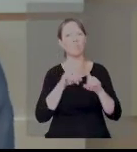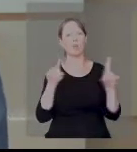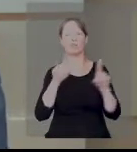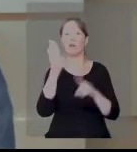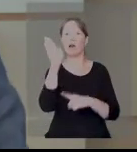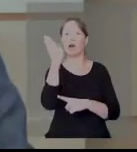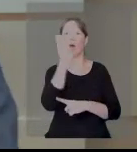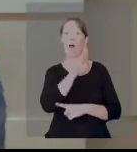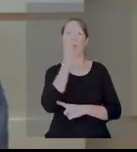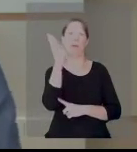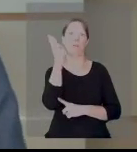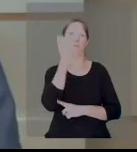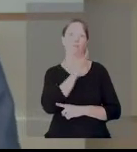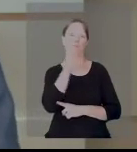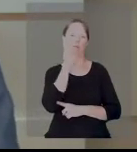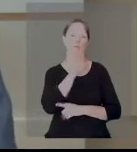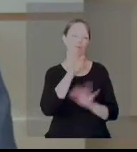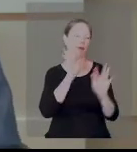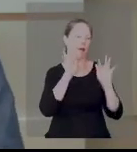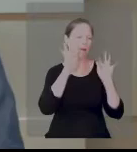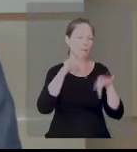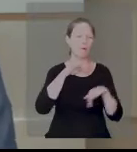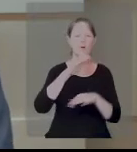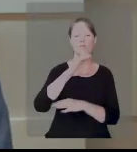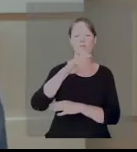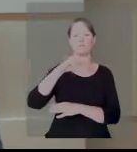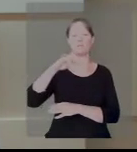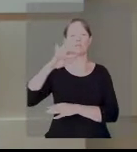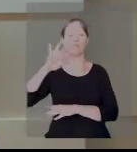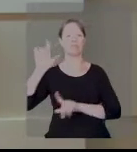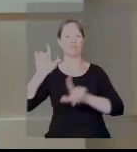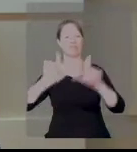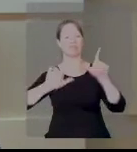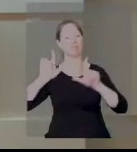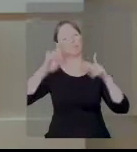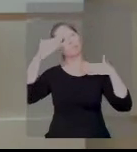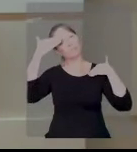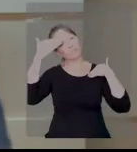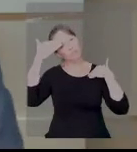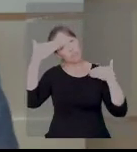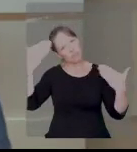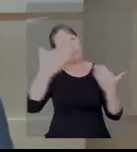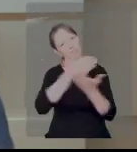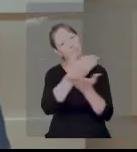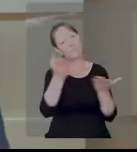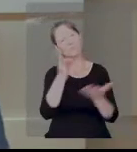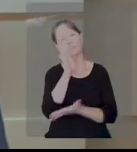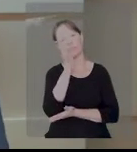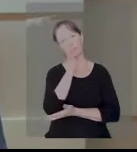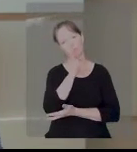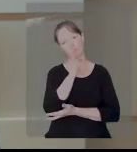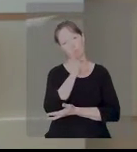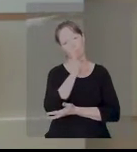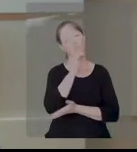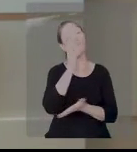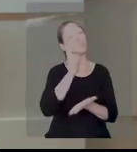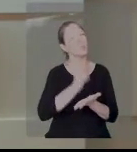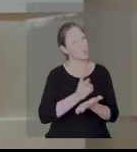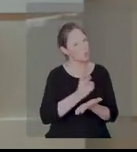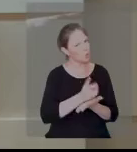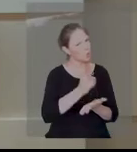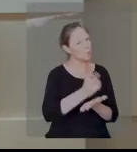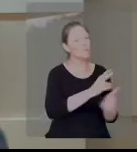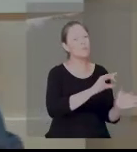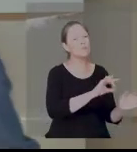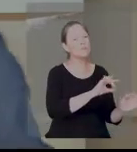foi. Já se foi mais uma edição do nosso CPT na TV. Muito obrigado pelo carinho da sua audiência e não esqueça de nos